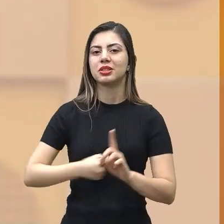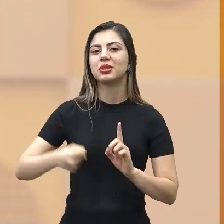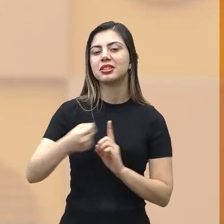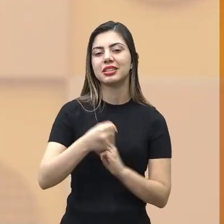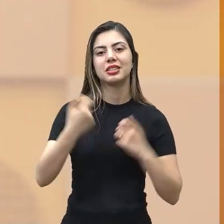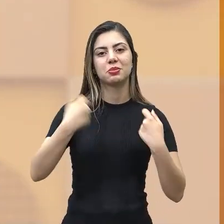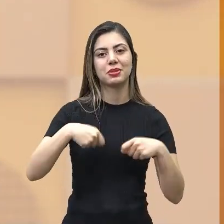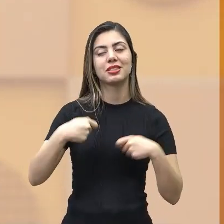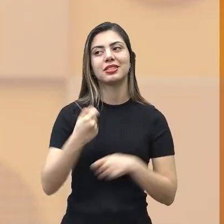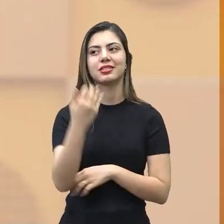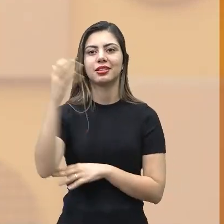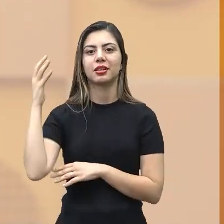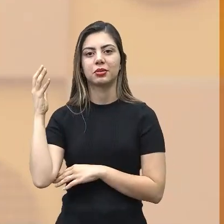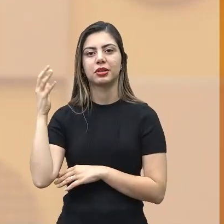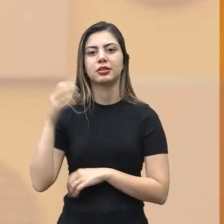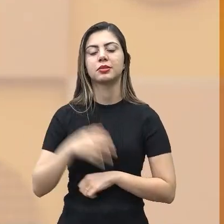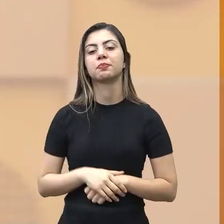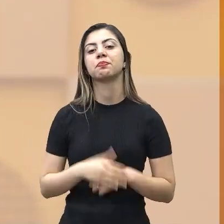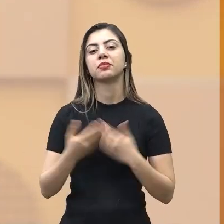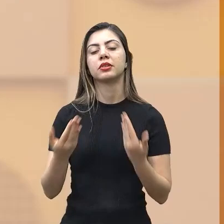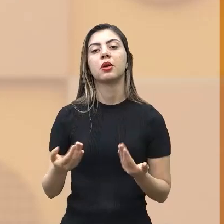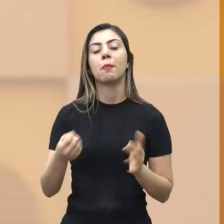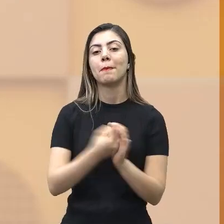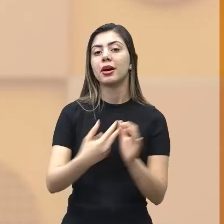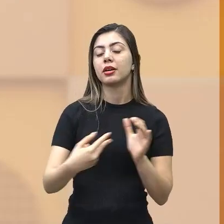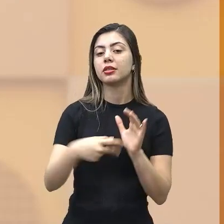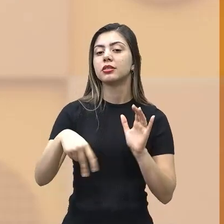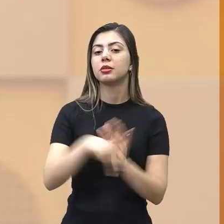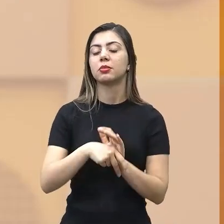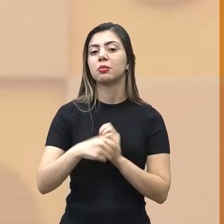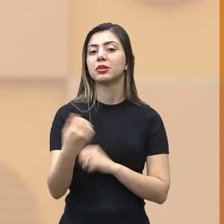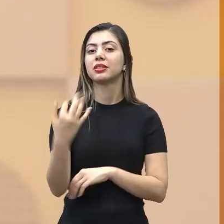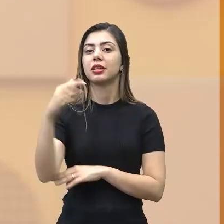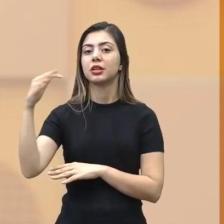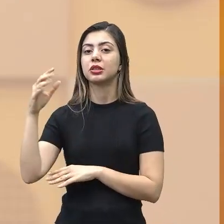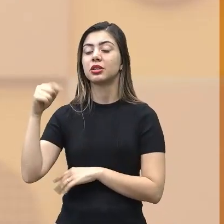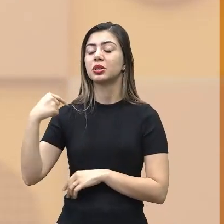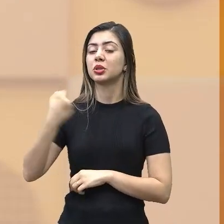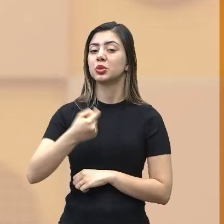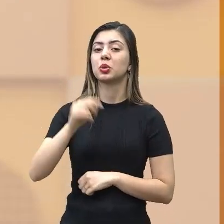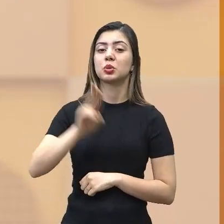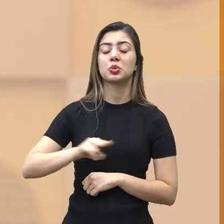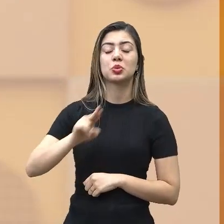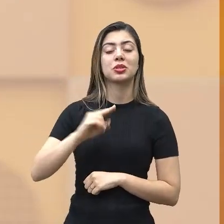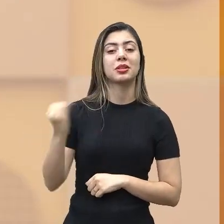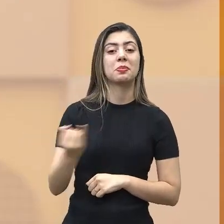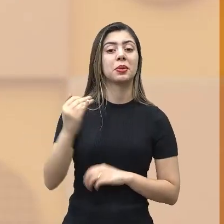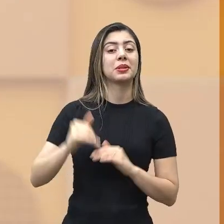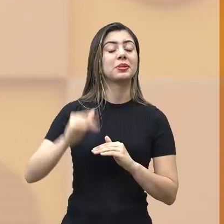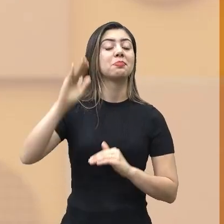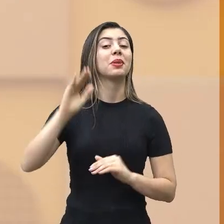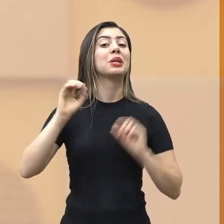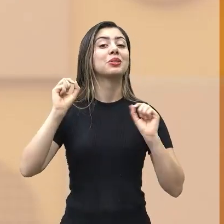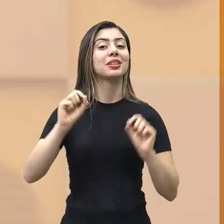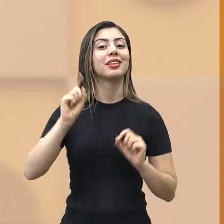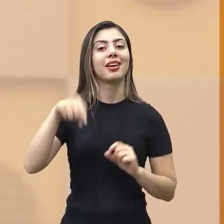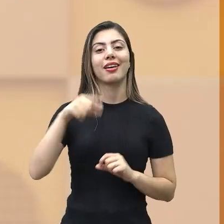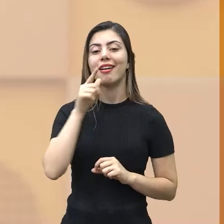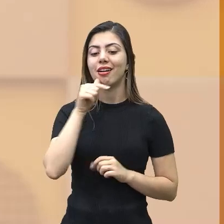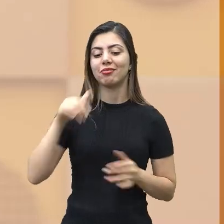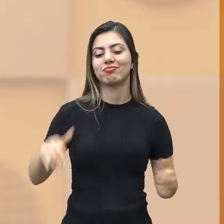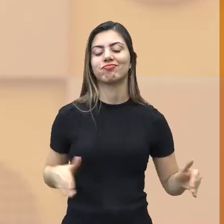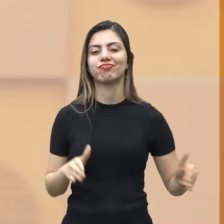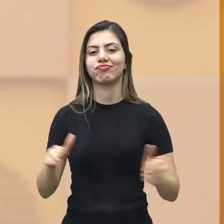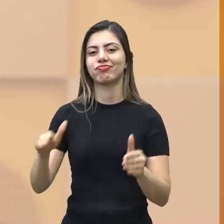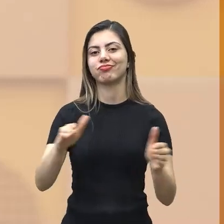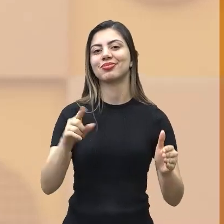disso. Um dos elementos da natureza que sempre vai ser, e ainda é muito importante, é a água, não é mesmo? São os rios. A